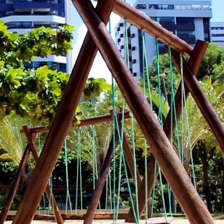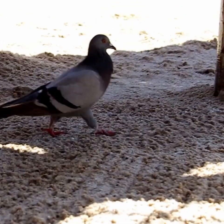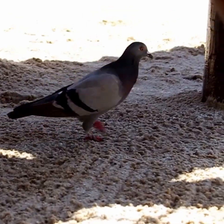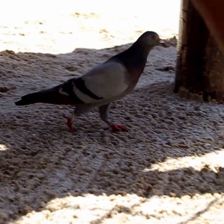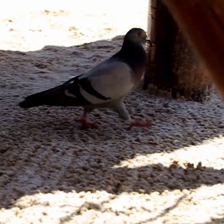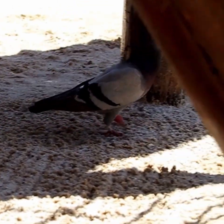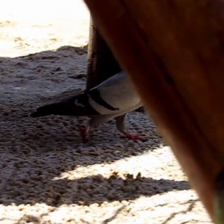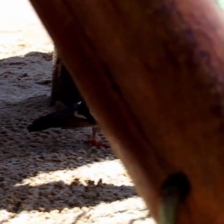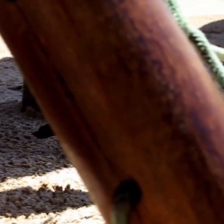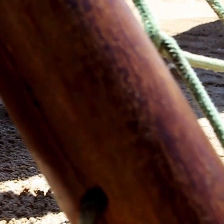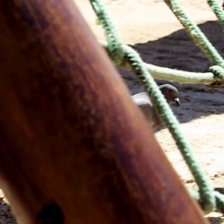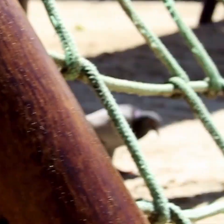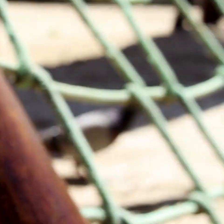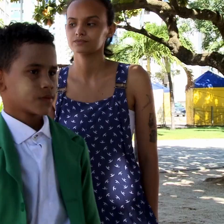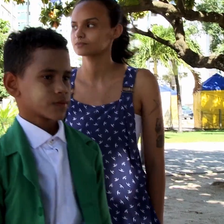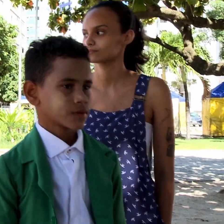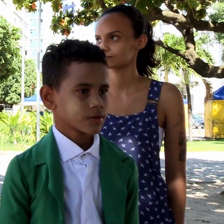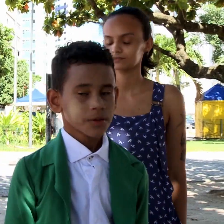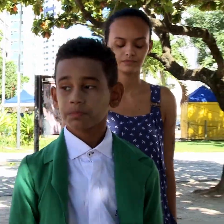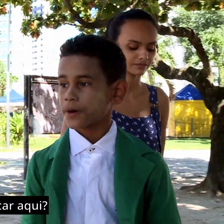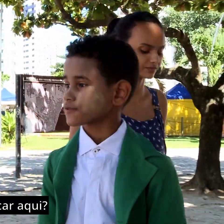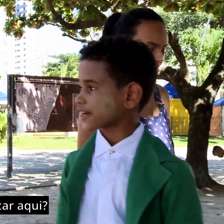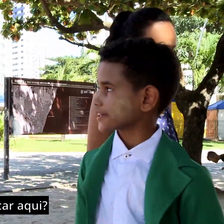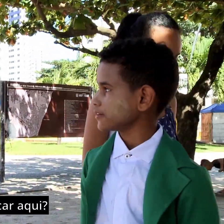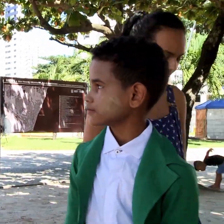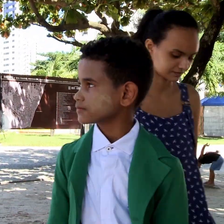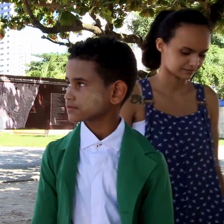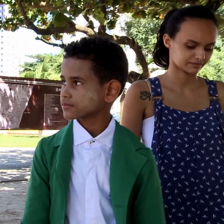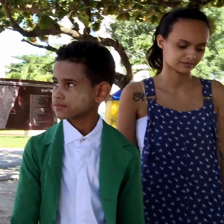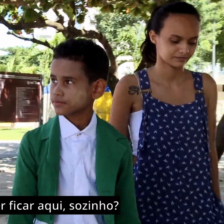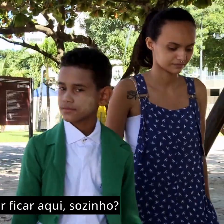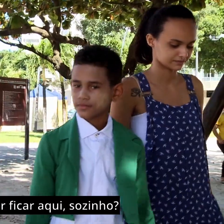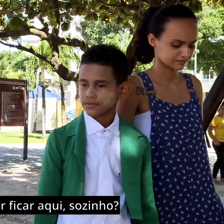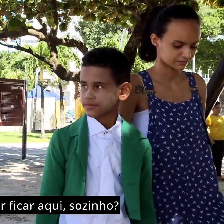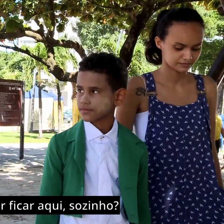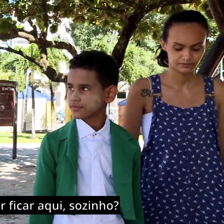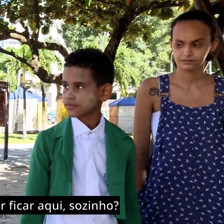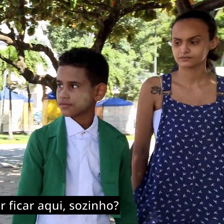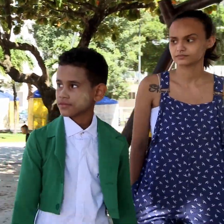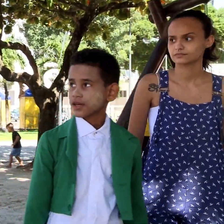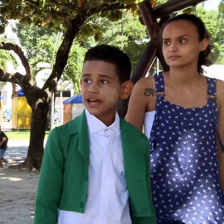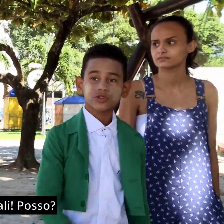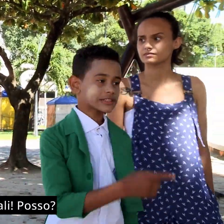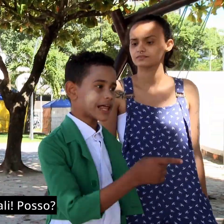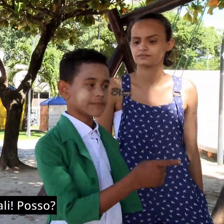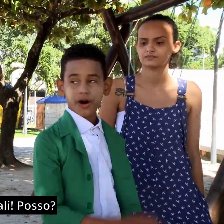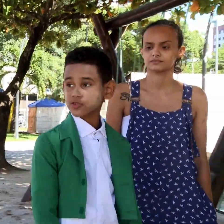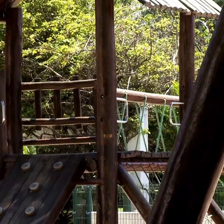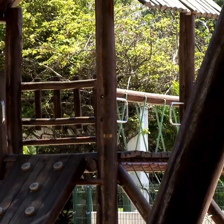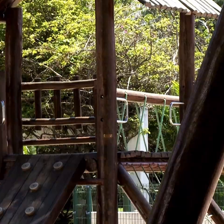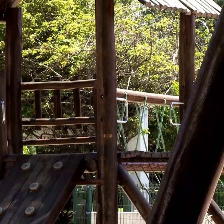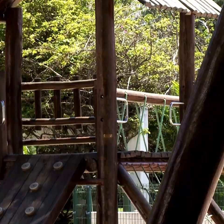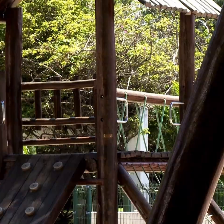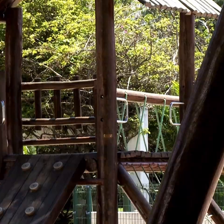Posso ficar aqui? Tem certeza que quer ficar aqui sozinho? A Júlia tá ali,